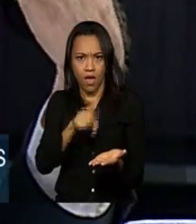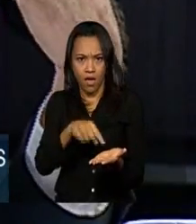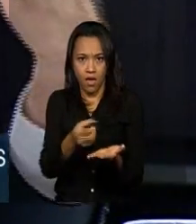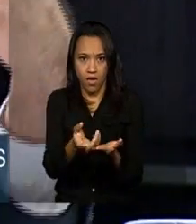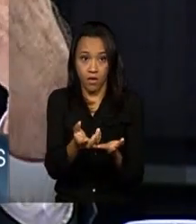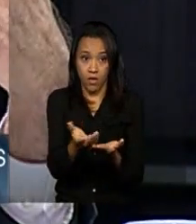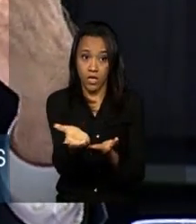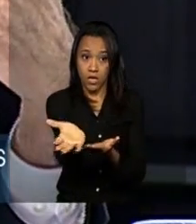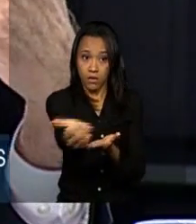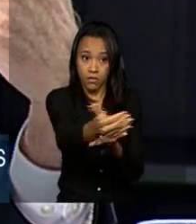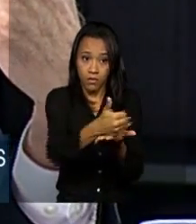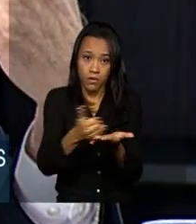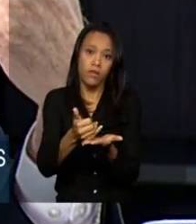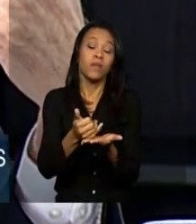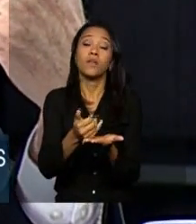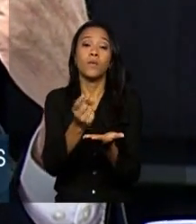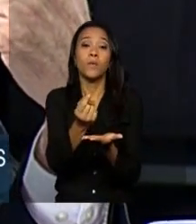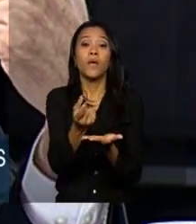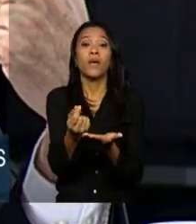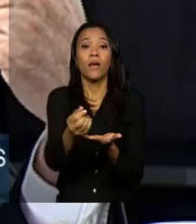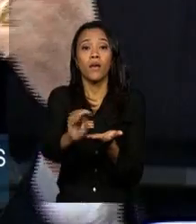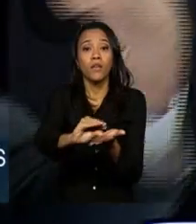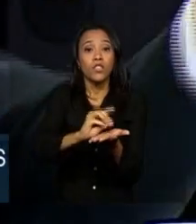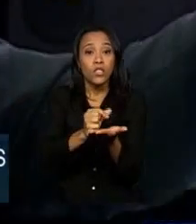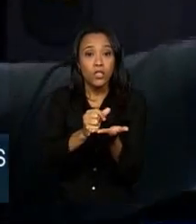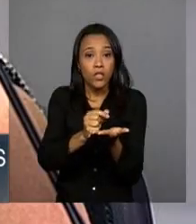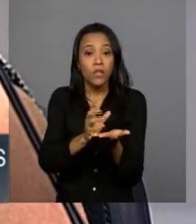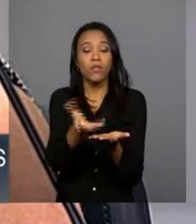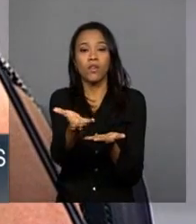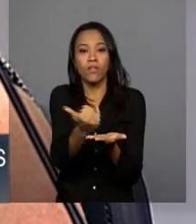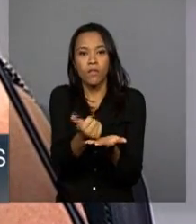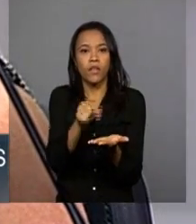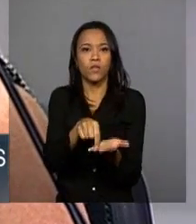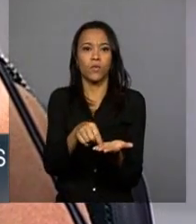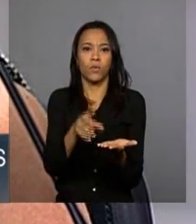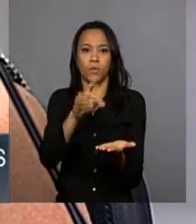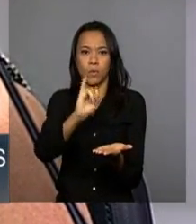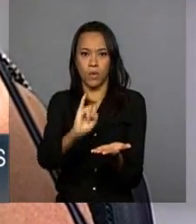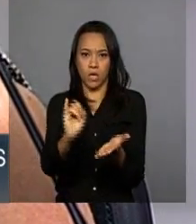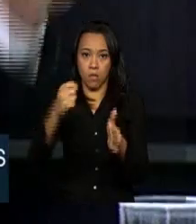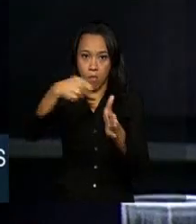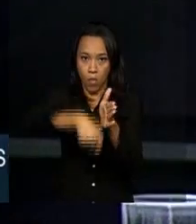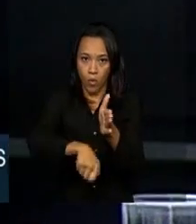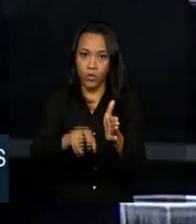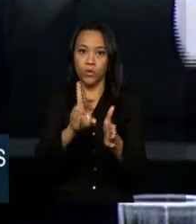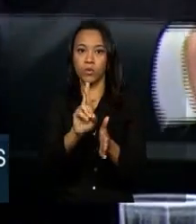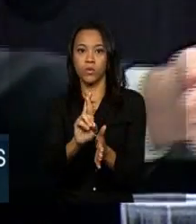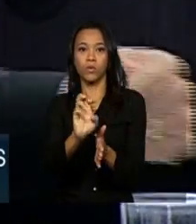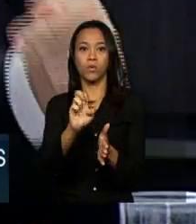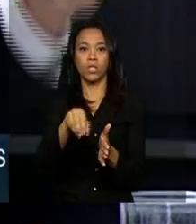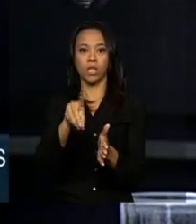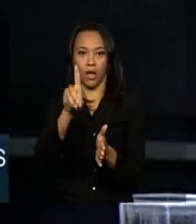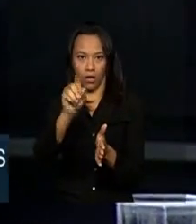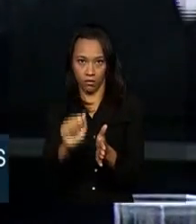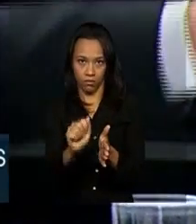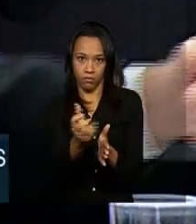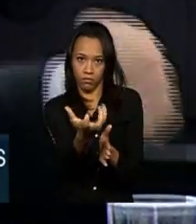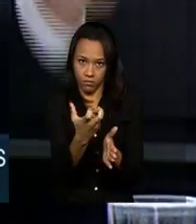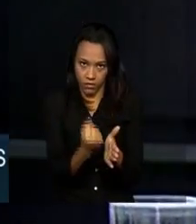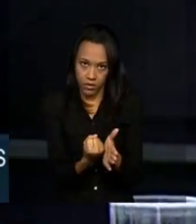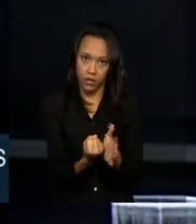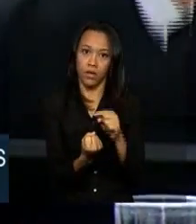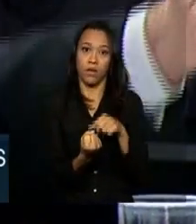recursos que vem da da do Imposto de Renda IPI Portanto o Fundos Isso mesmo o o o fundo está